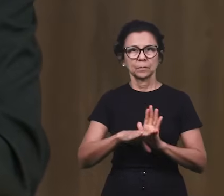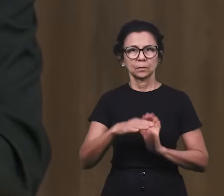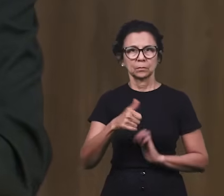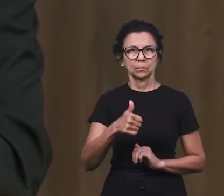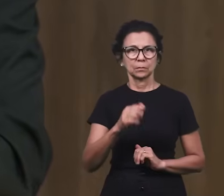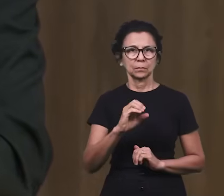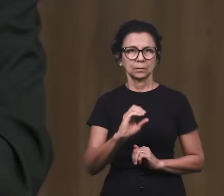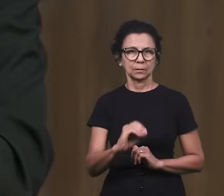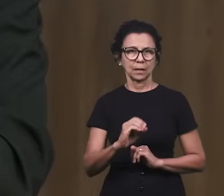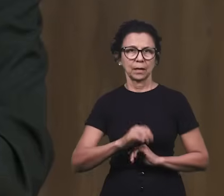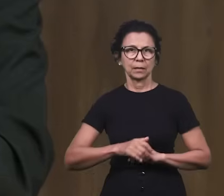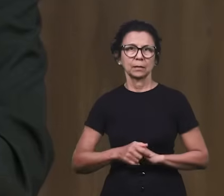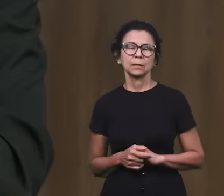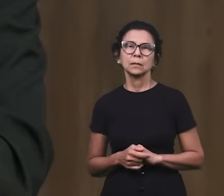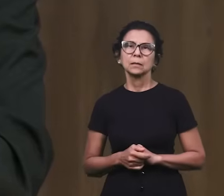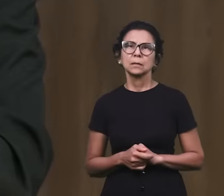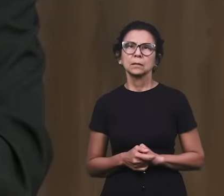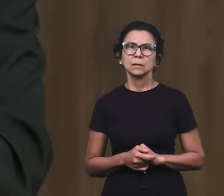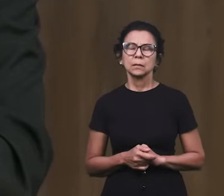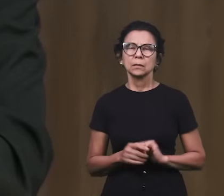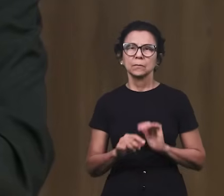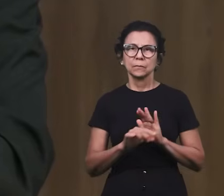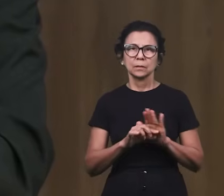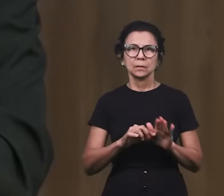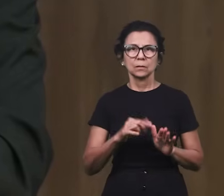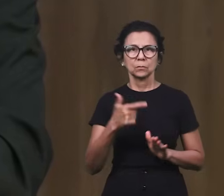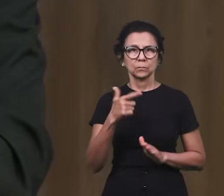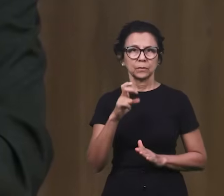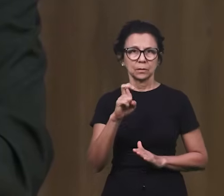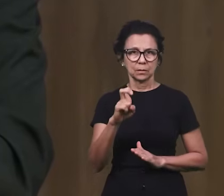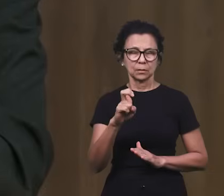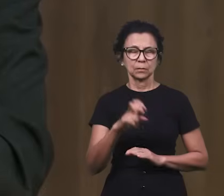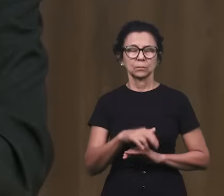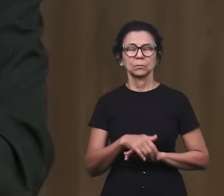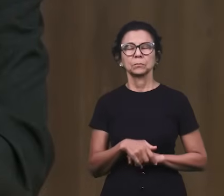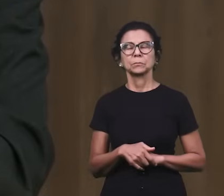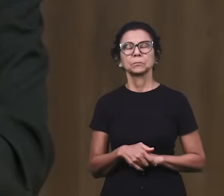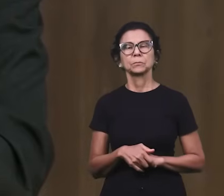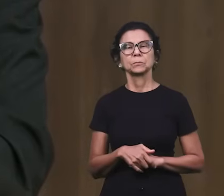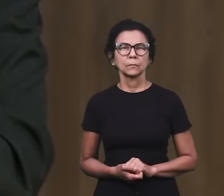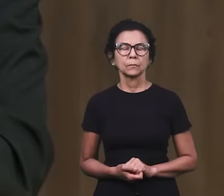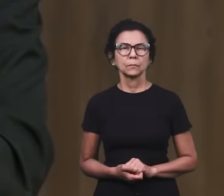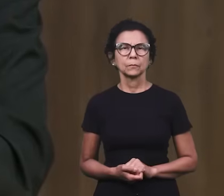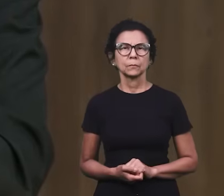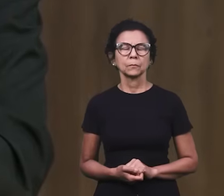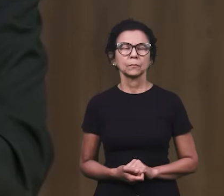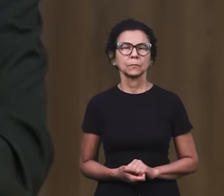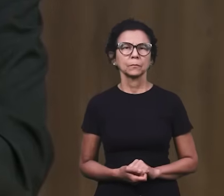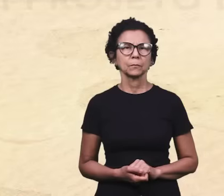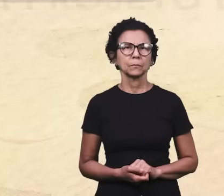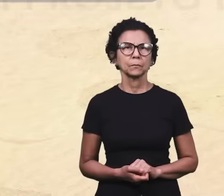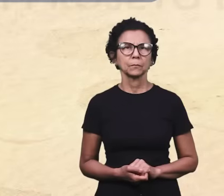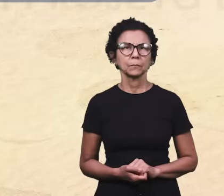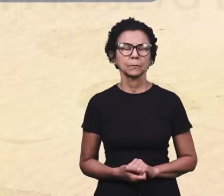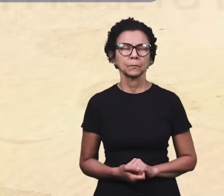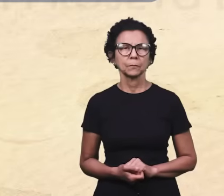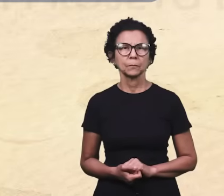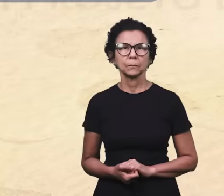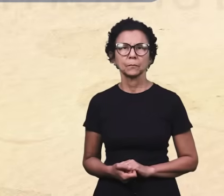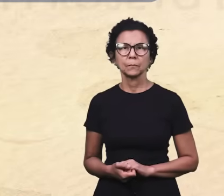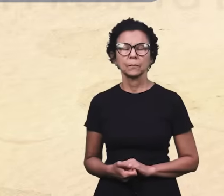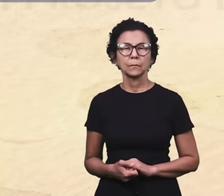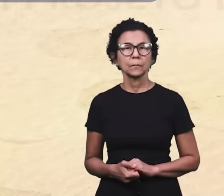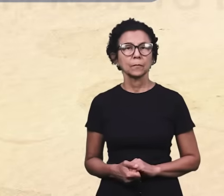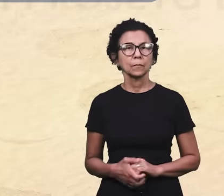capítulo 10, e vamos ler somente aqui o versículo 25, que diz assim: Então